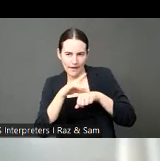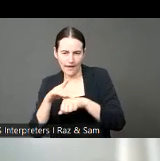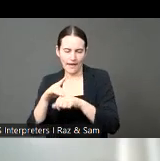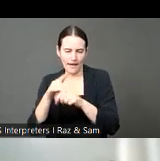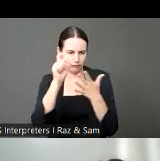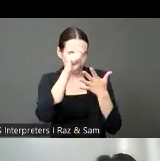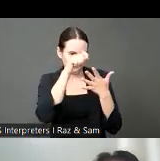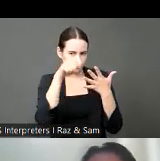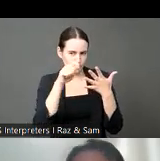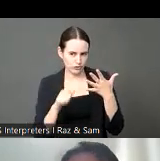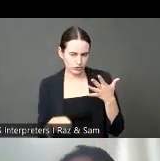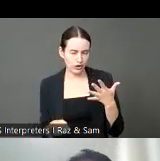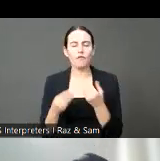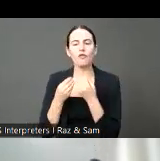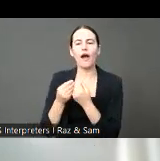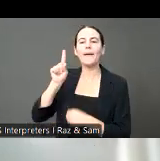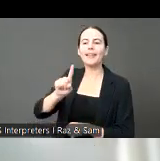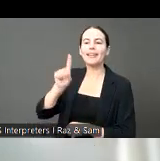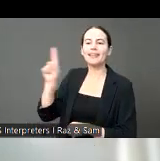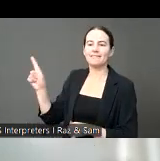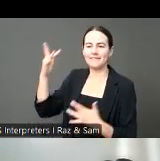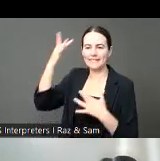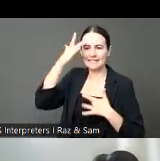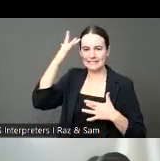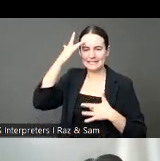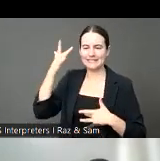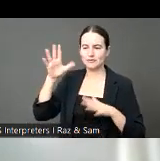O Comitê Interministerial, né,